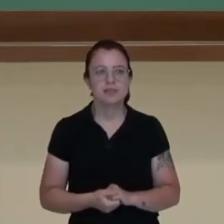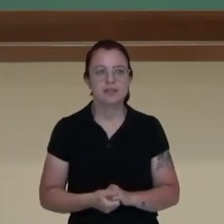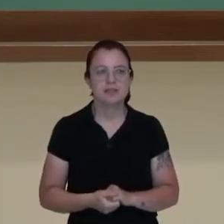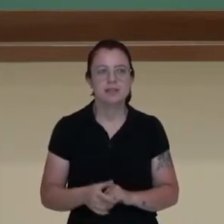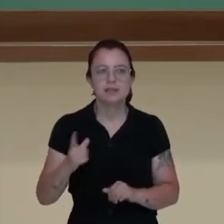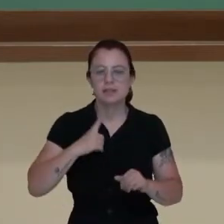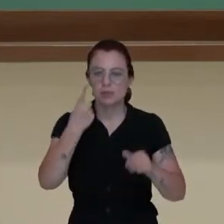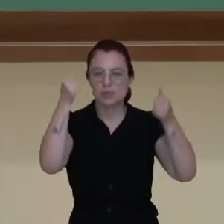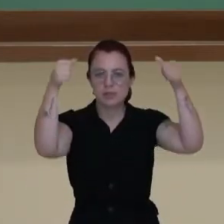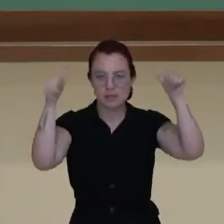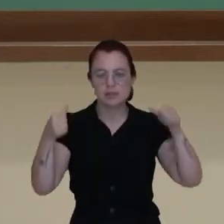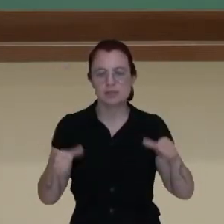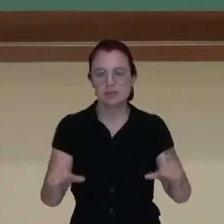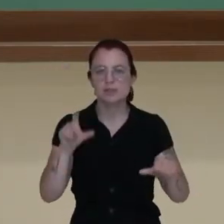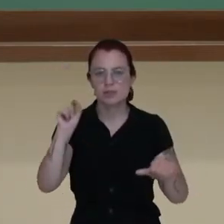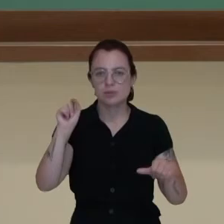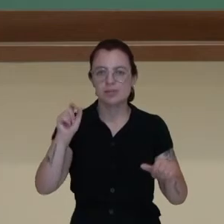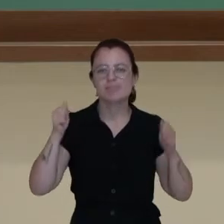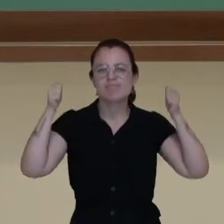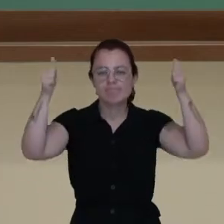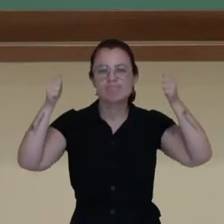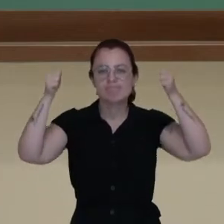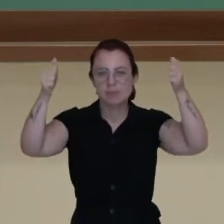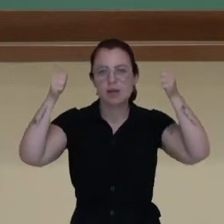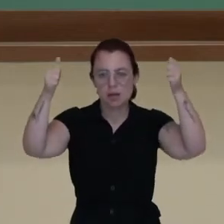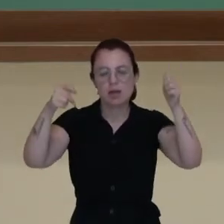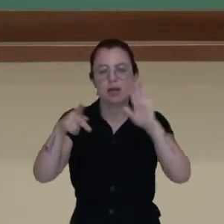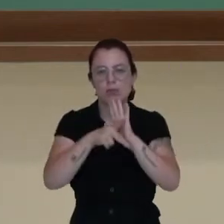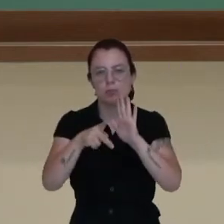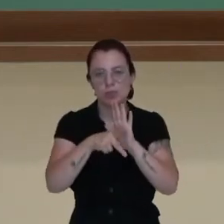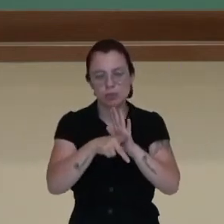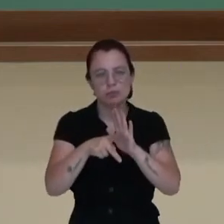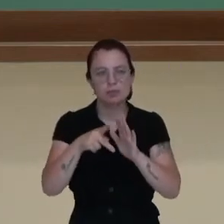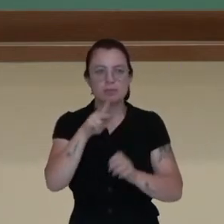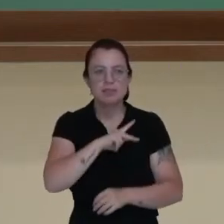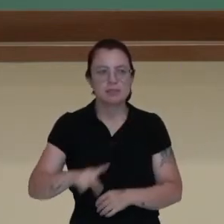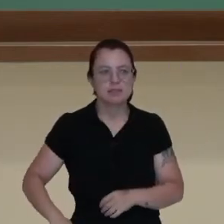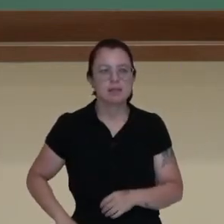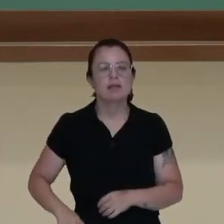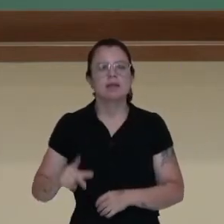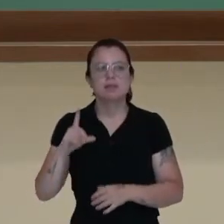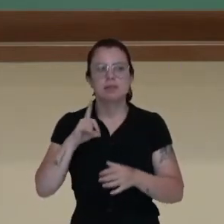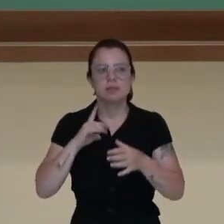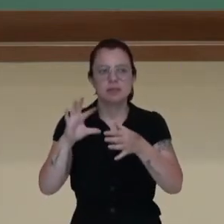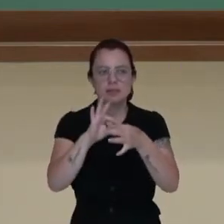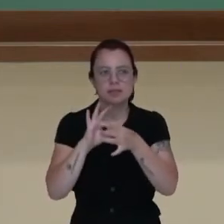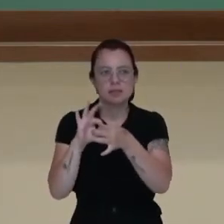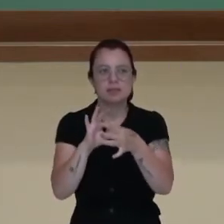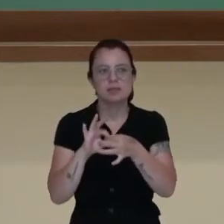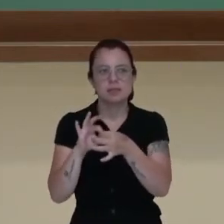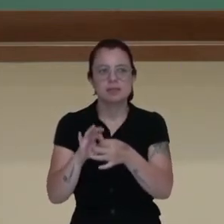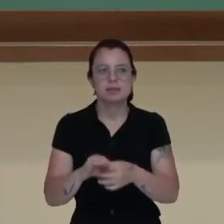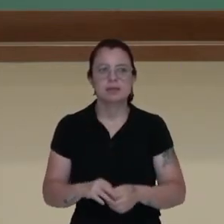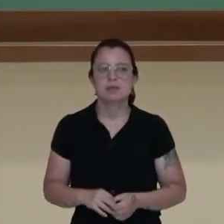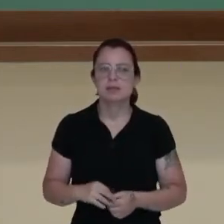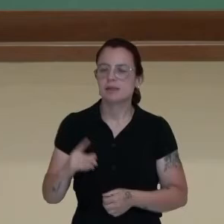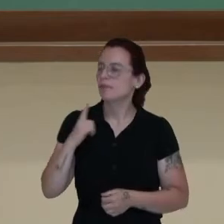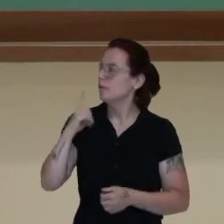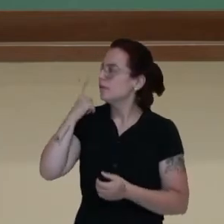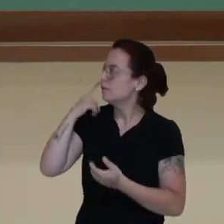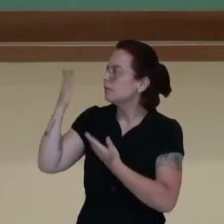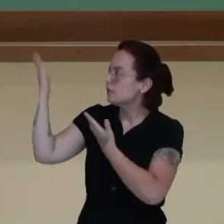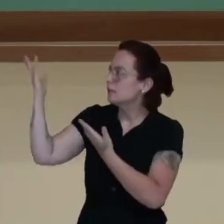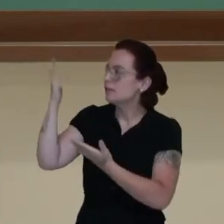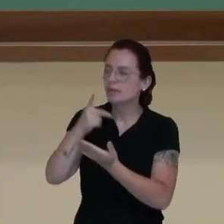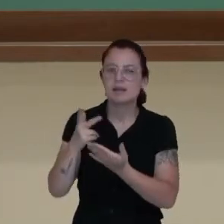tem um cartaz da campanha presidencial da Aliança Liberal, que coloca, né, aqui Getúlio Vargas para presidente, João